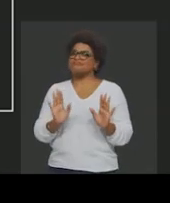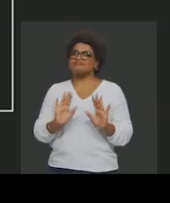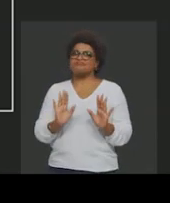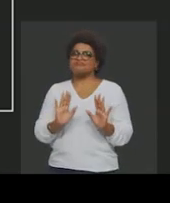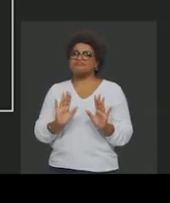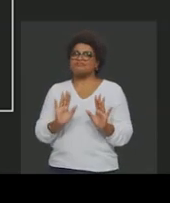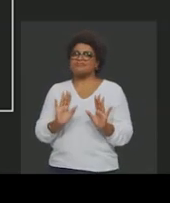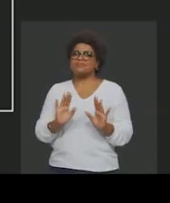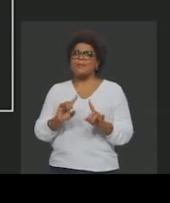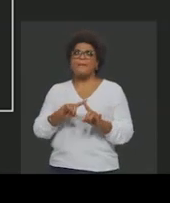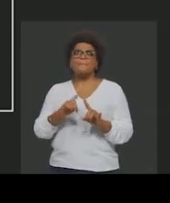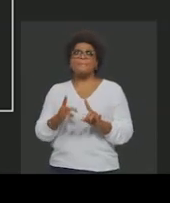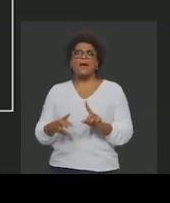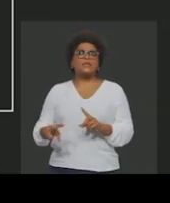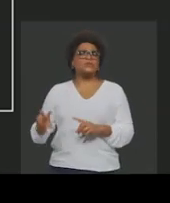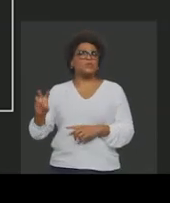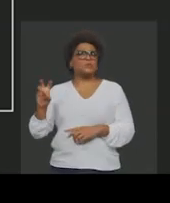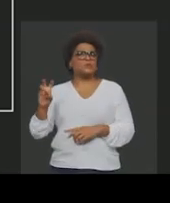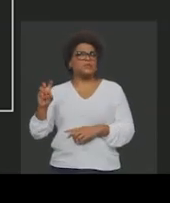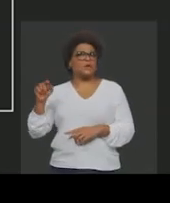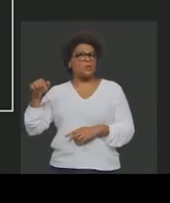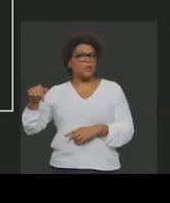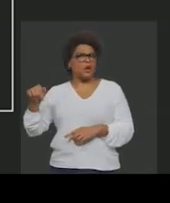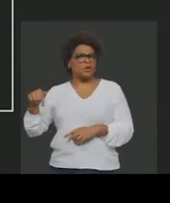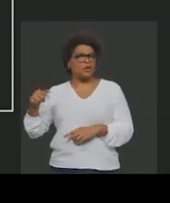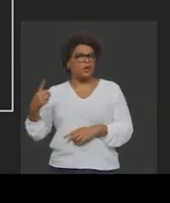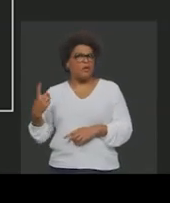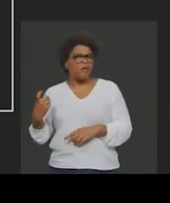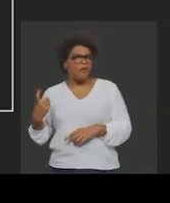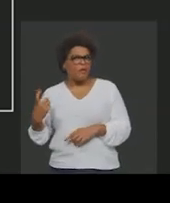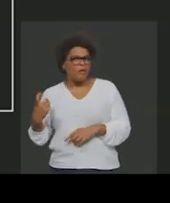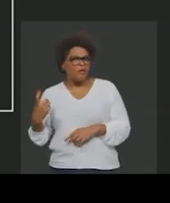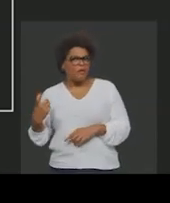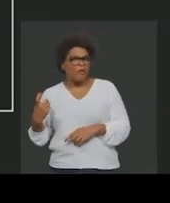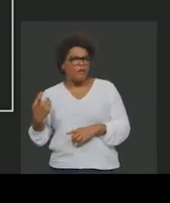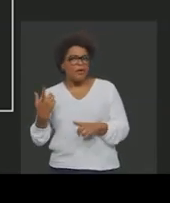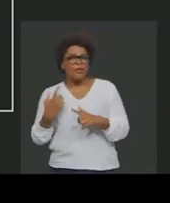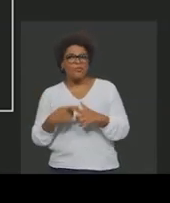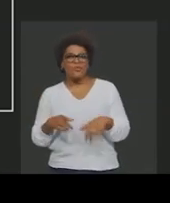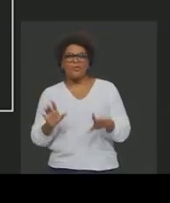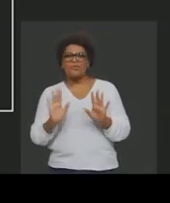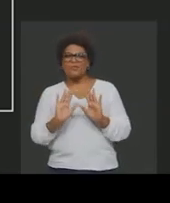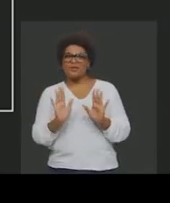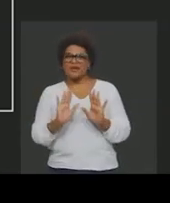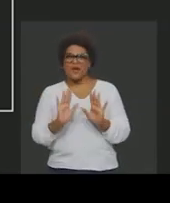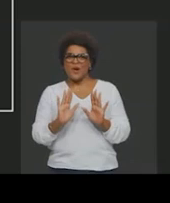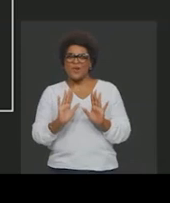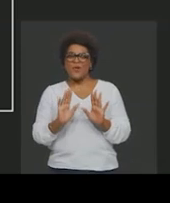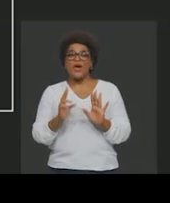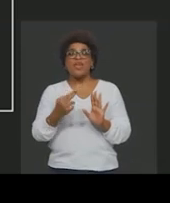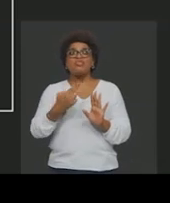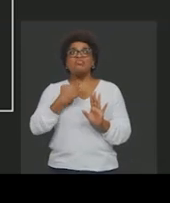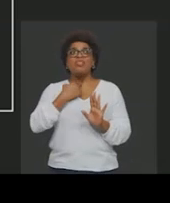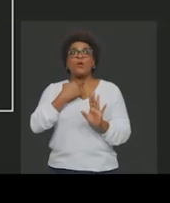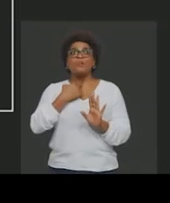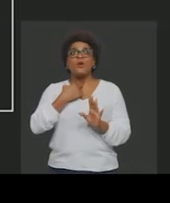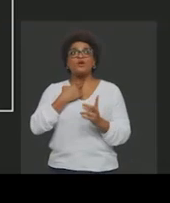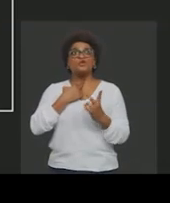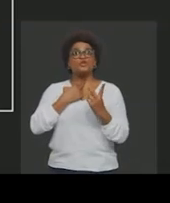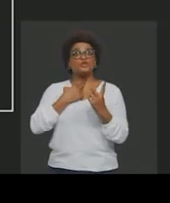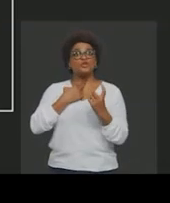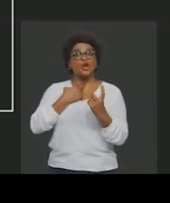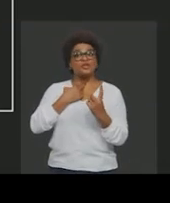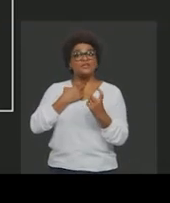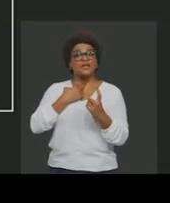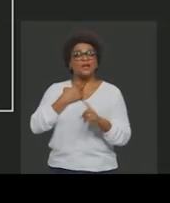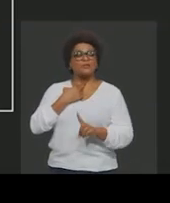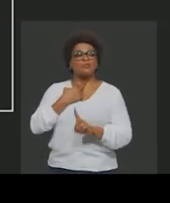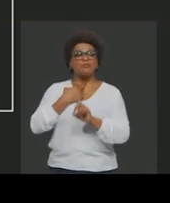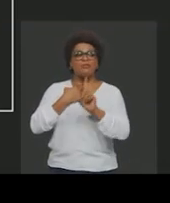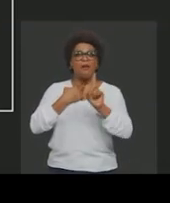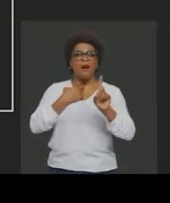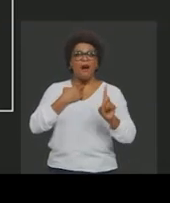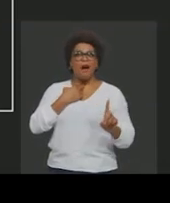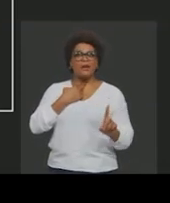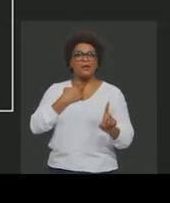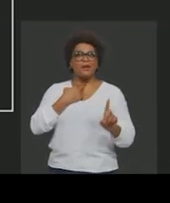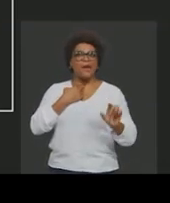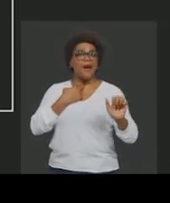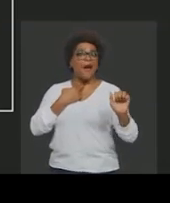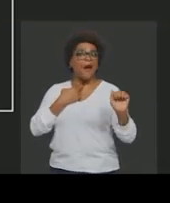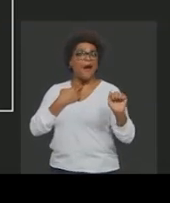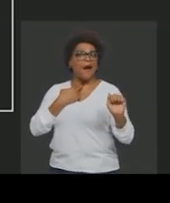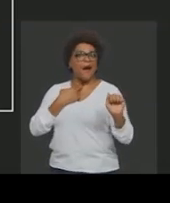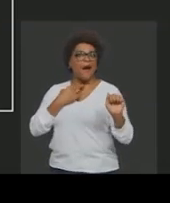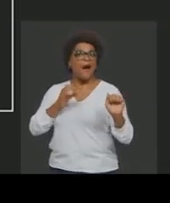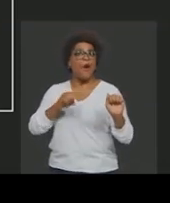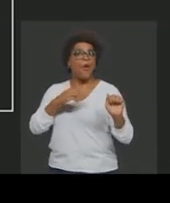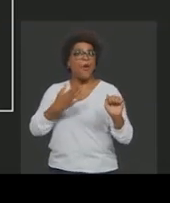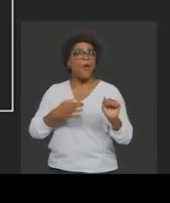5 do lado direito ficou sozinho? Não tem problema também. Quem não pode ficar sozinho é um camarada do lado esquerdo. Um elemento